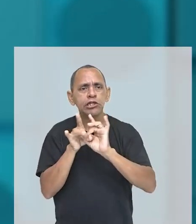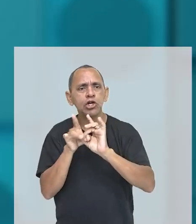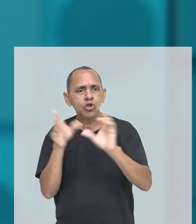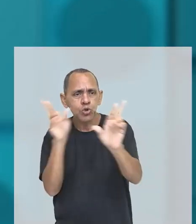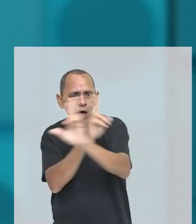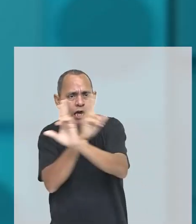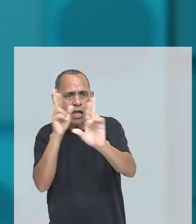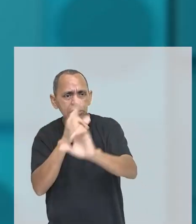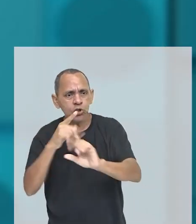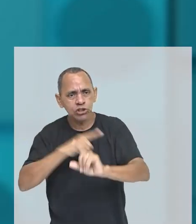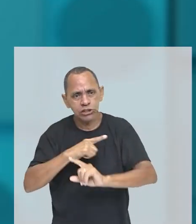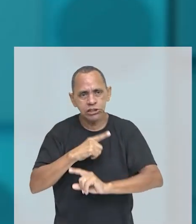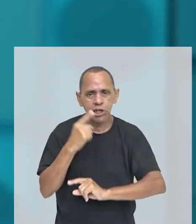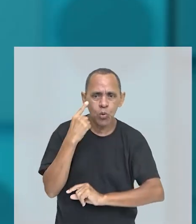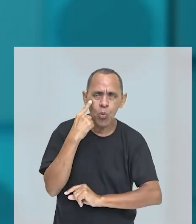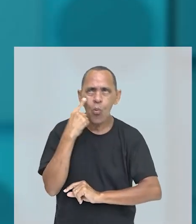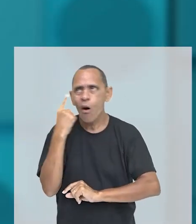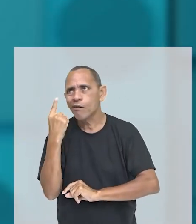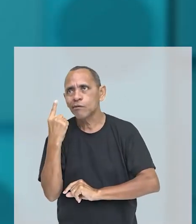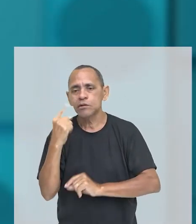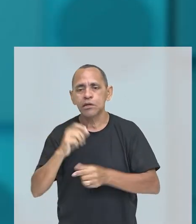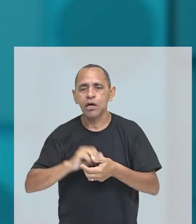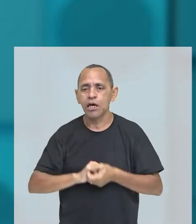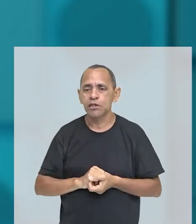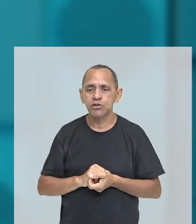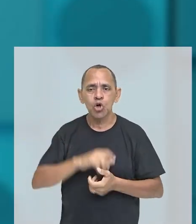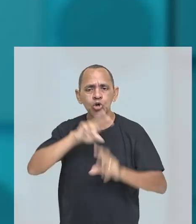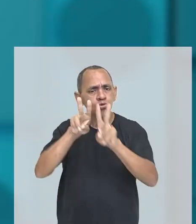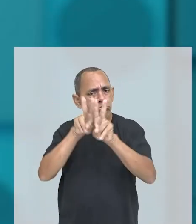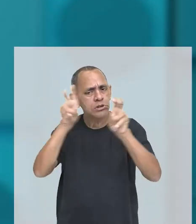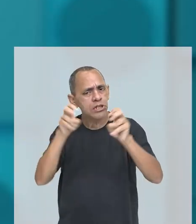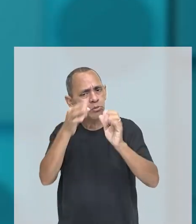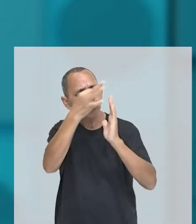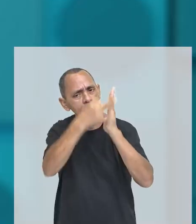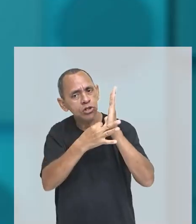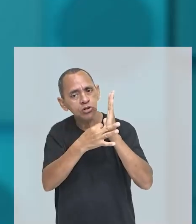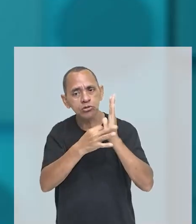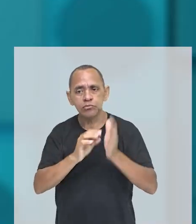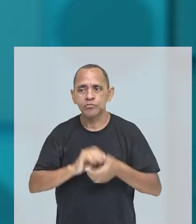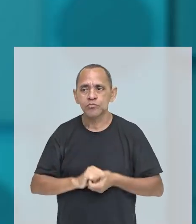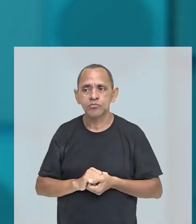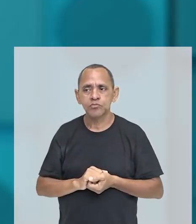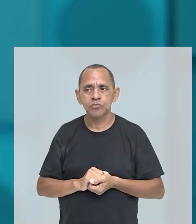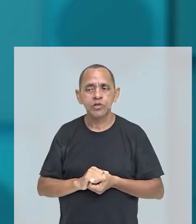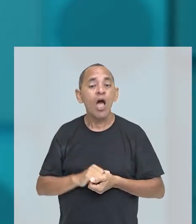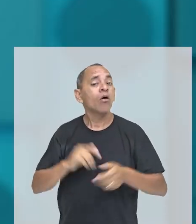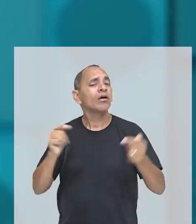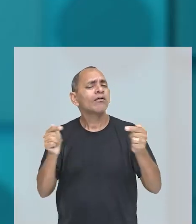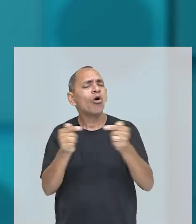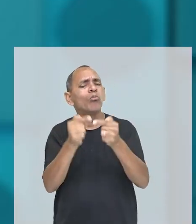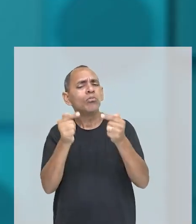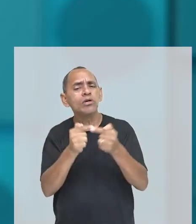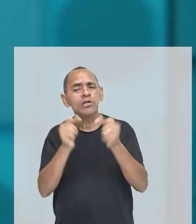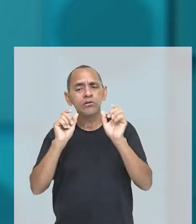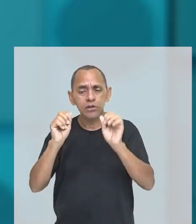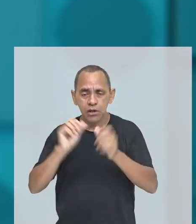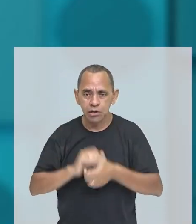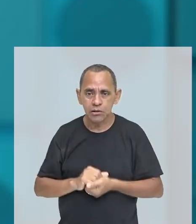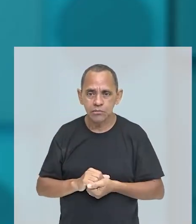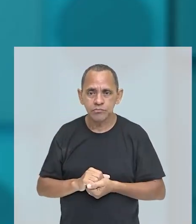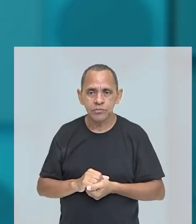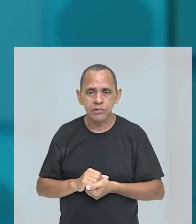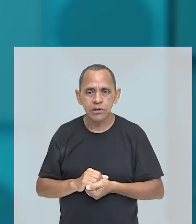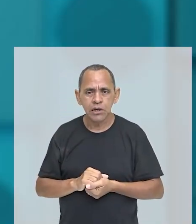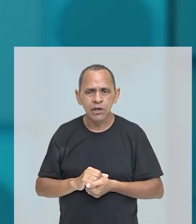você consegue ter noção do que trata o texto. Não se preocupe, gente, é normal vocês se depararem com um texto onde vocês